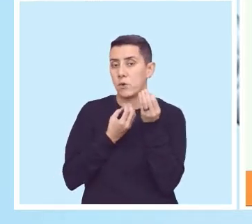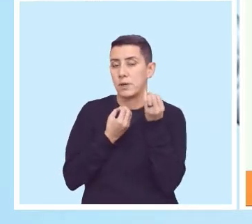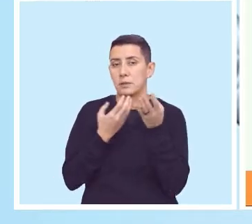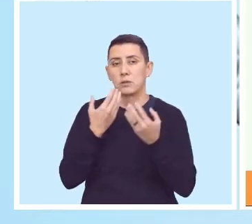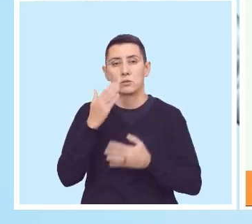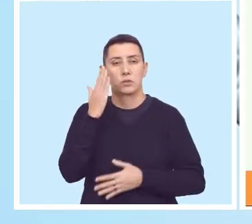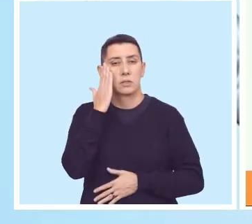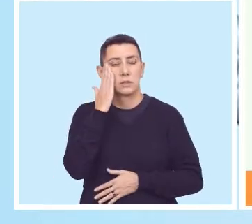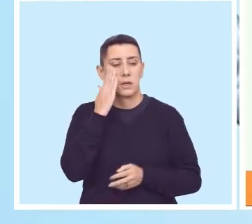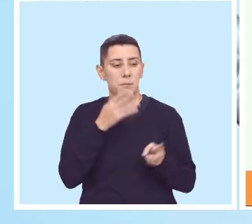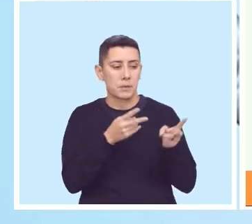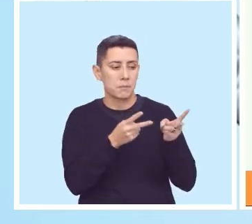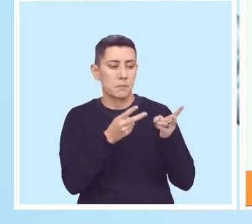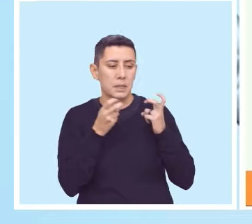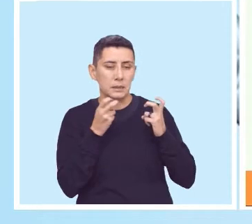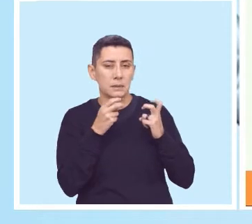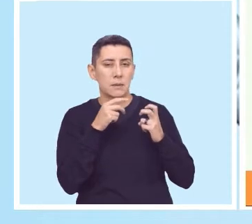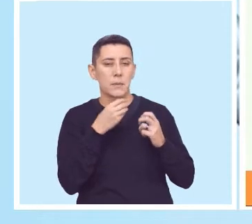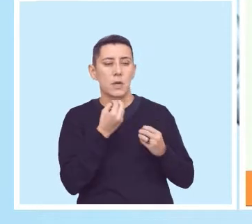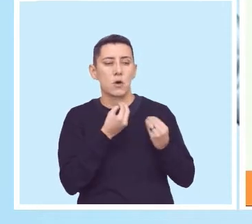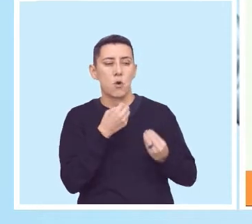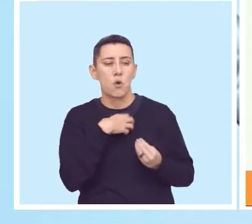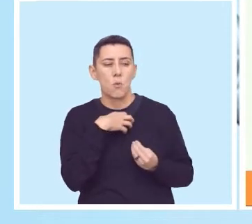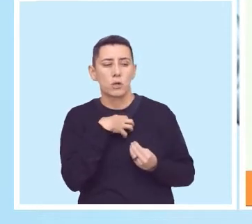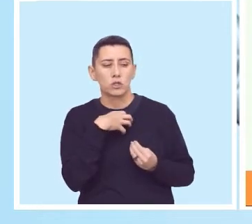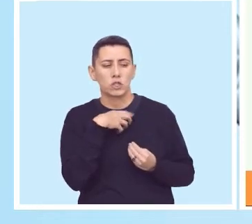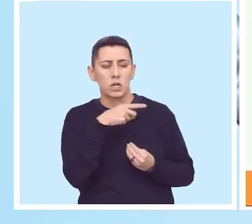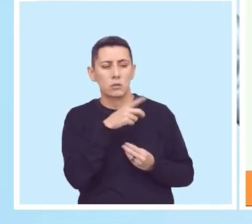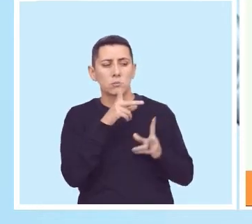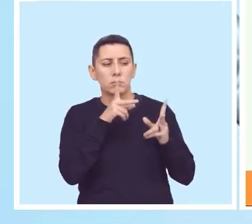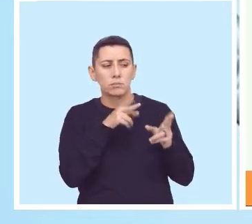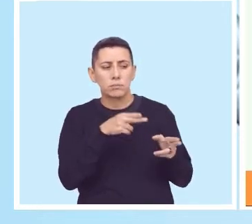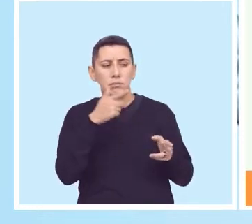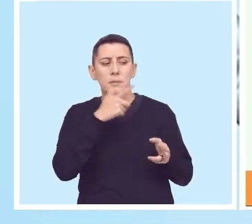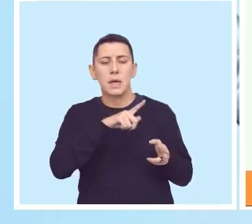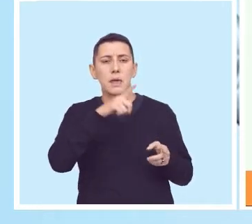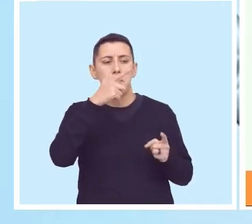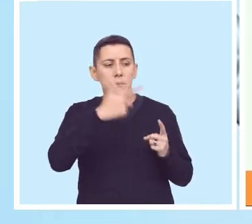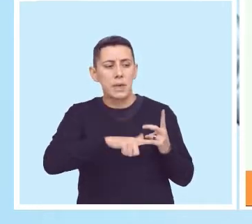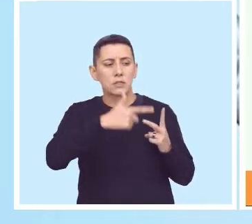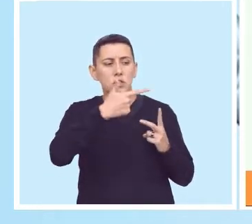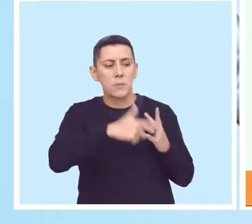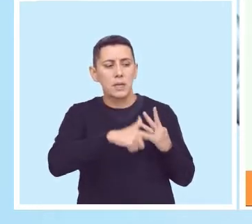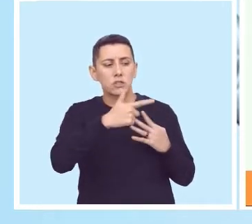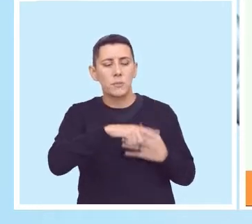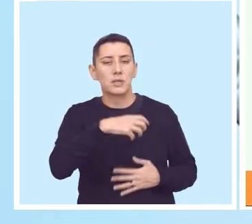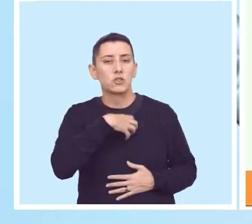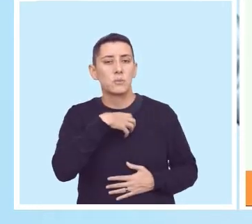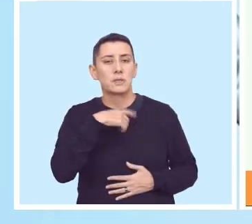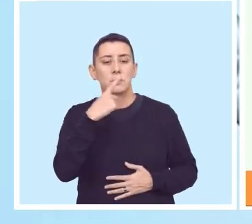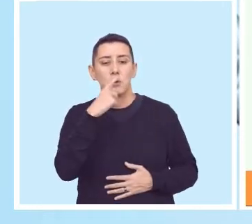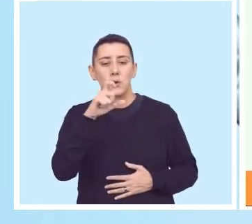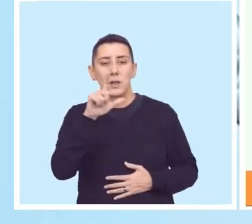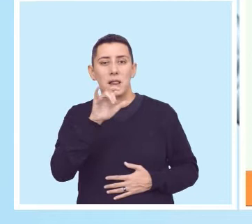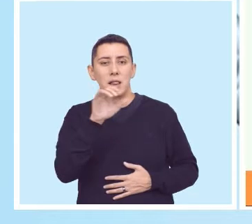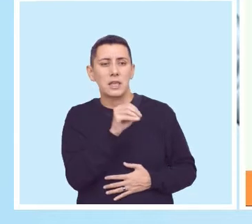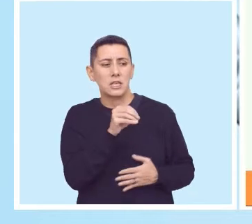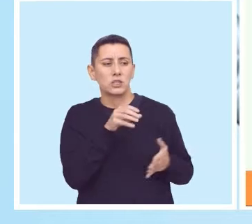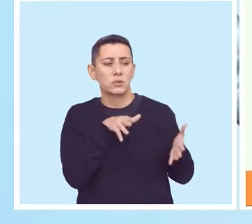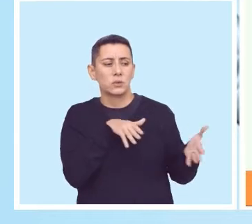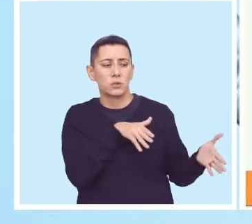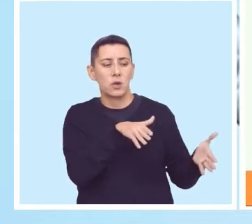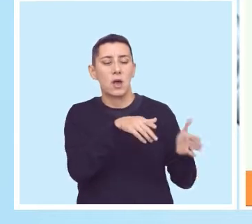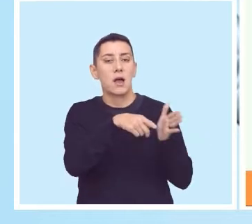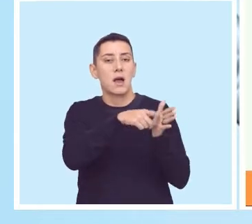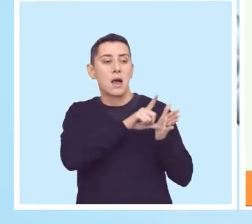conseguisse perceber um determinado padrão de comportamento ali, da movimentação dos lixos, etc., eu poderia até tomar uma